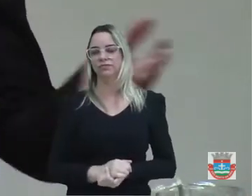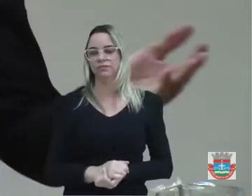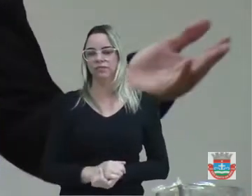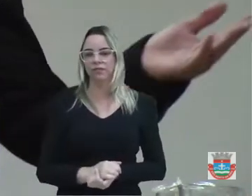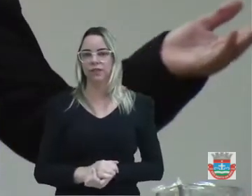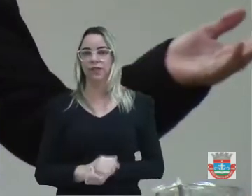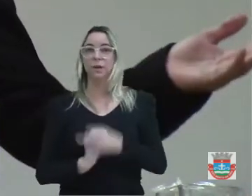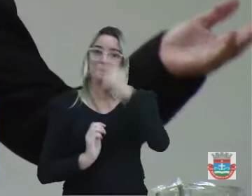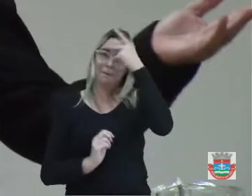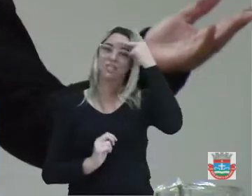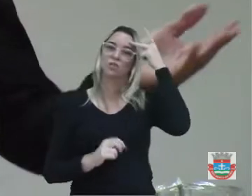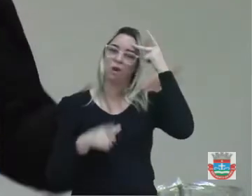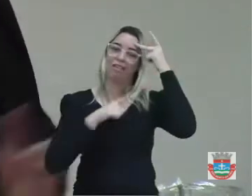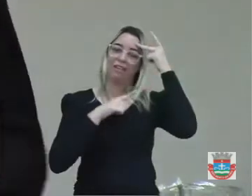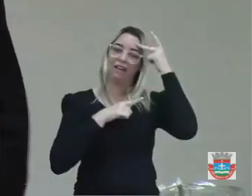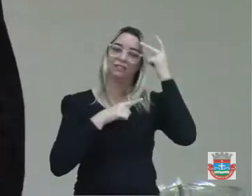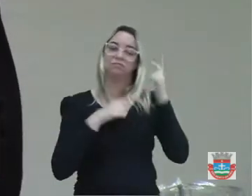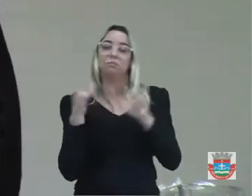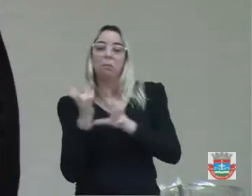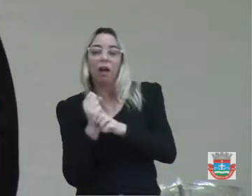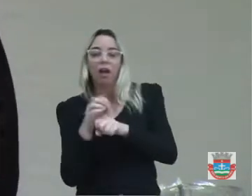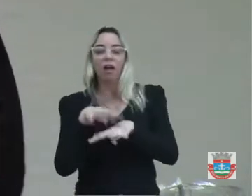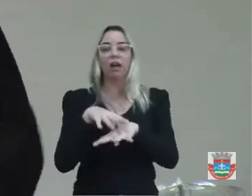Tem pessoas aí fazendo contas,